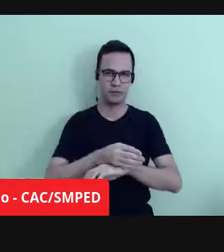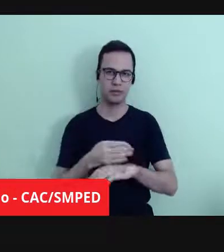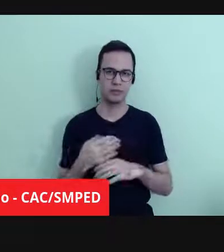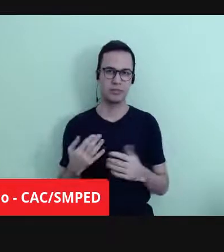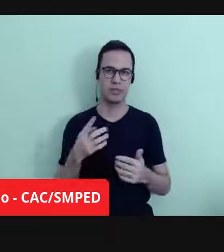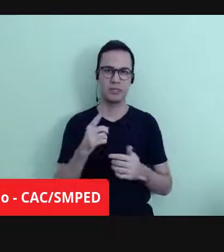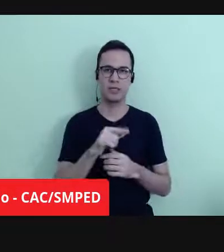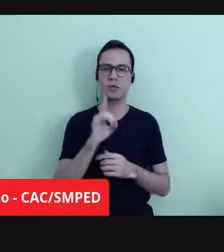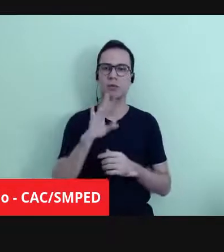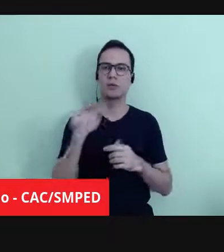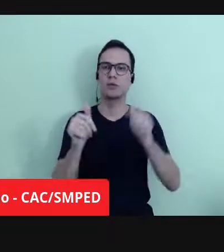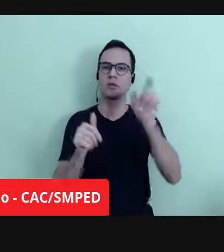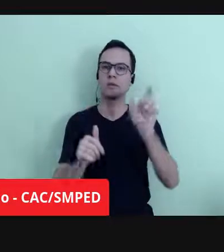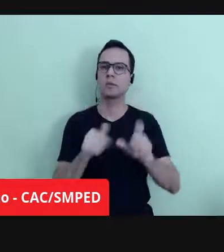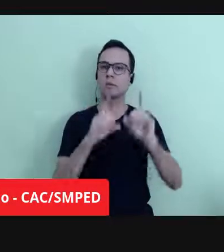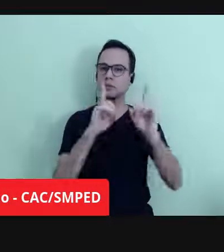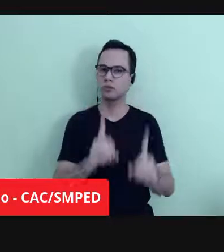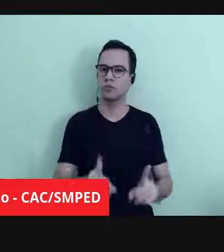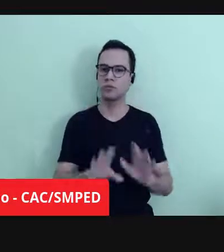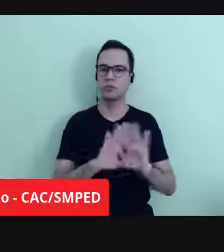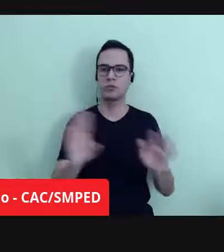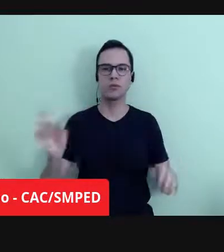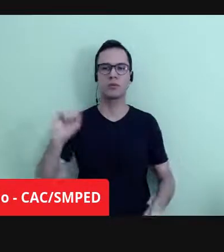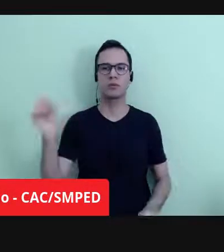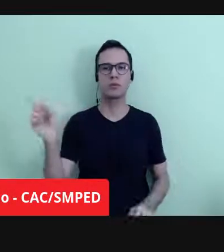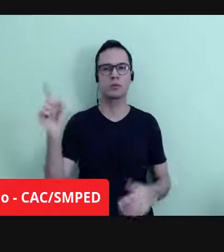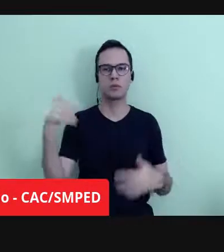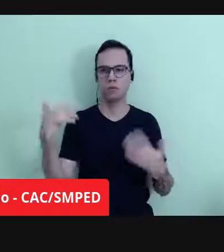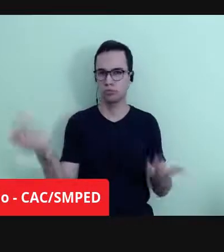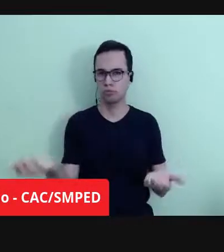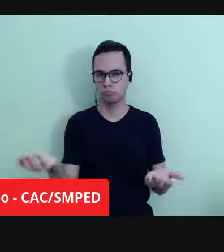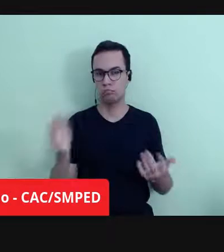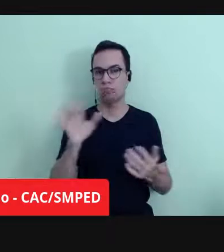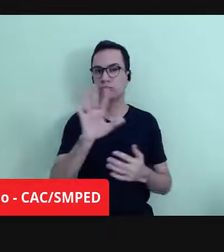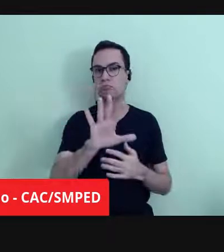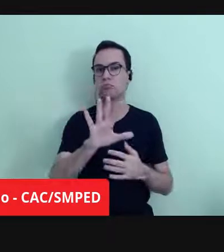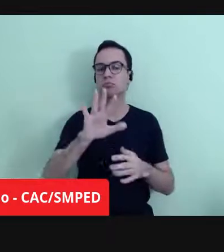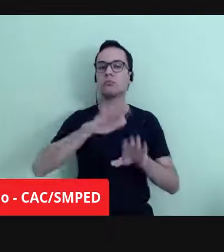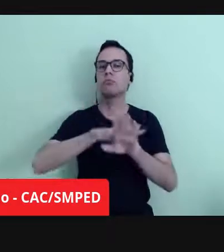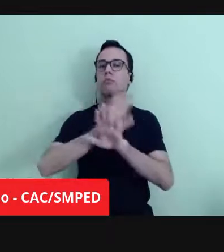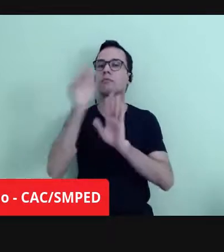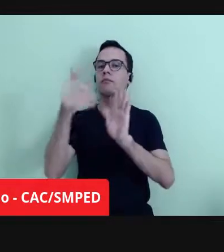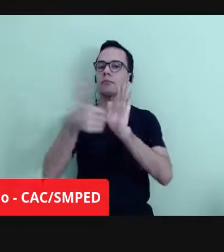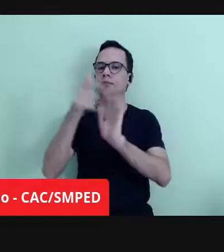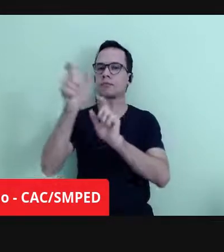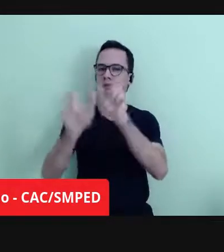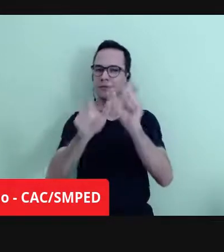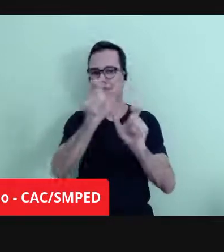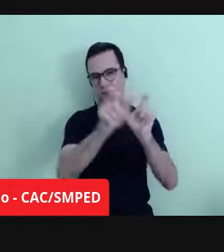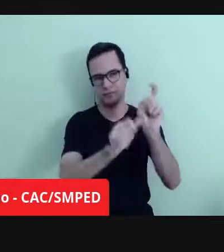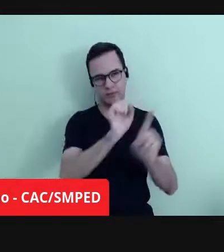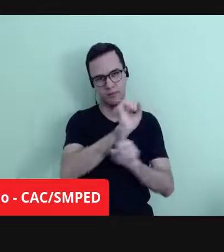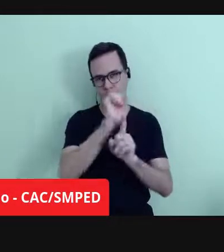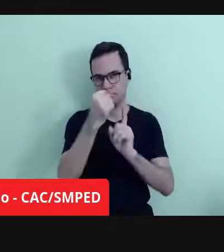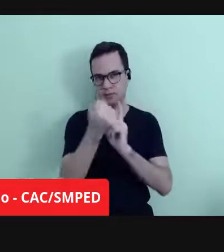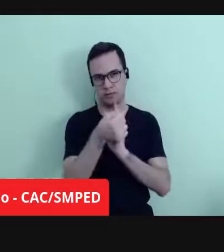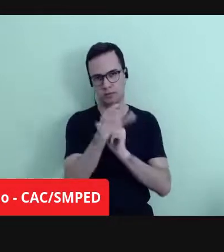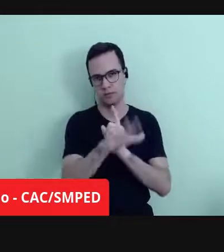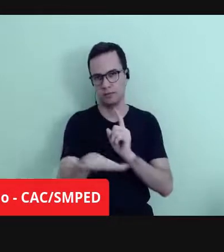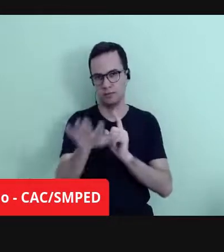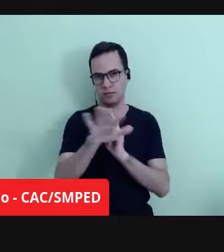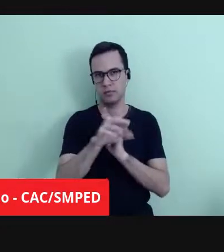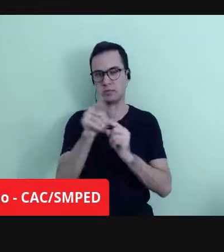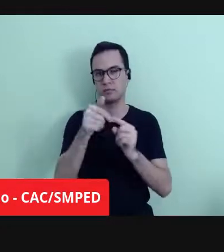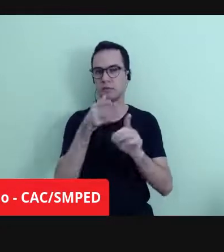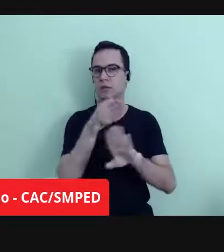evocam não apenas as pessoas com deficiência, né, nós pessoas com deficiência, mas todas as populações, todas as sociedades. A